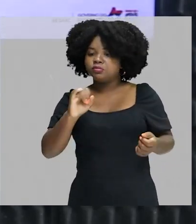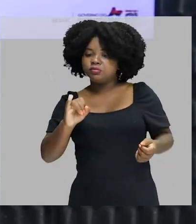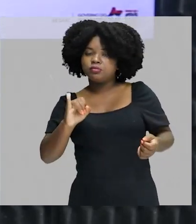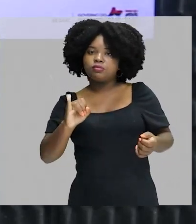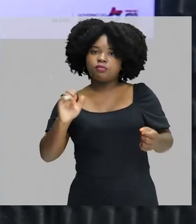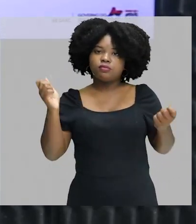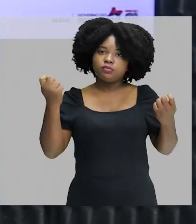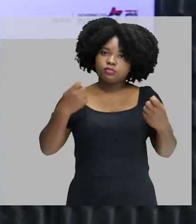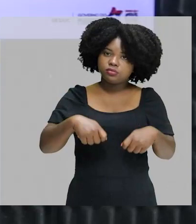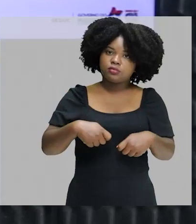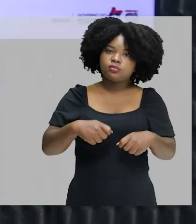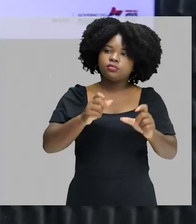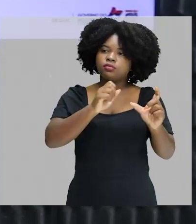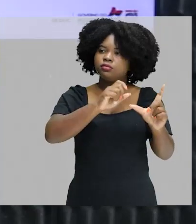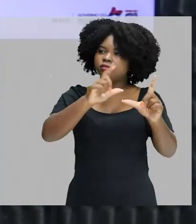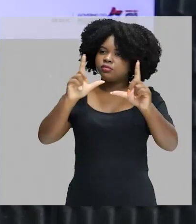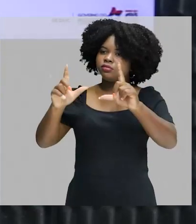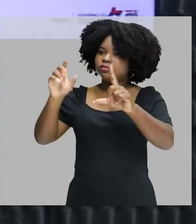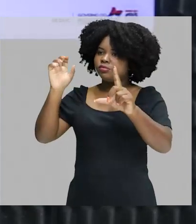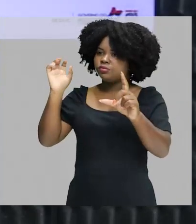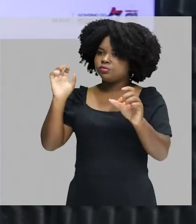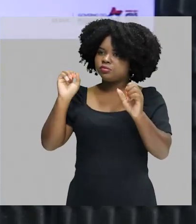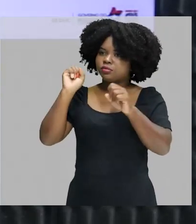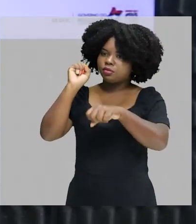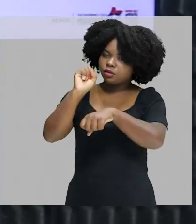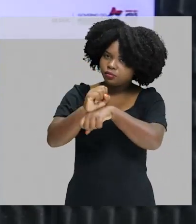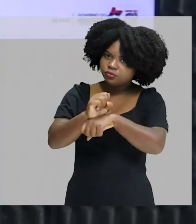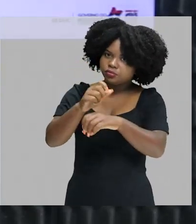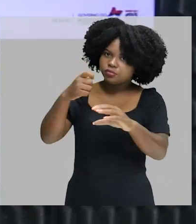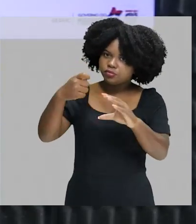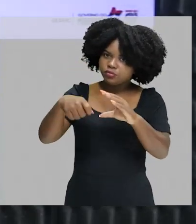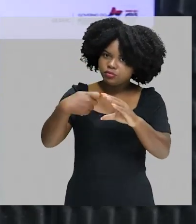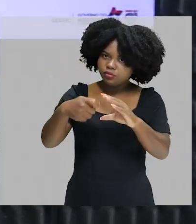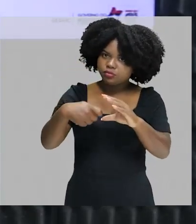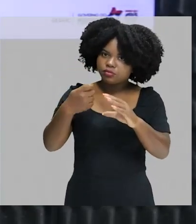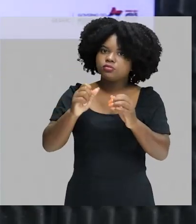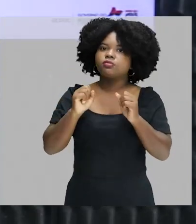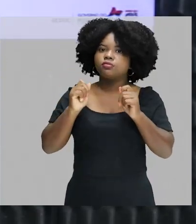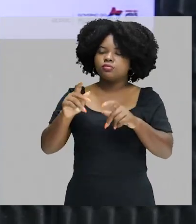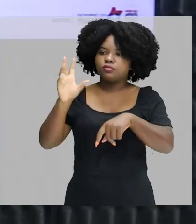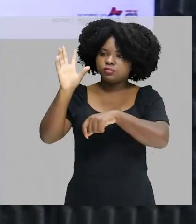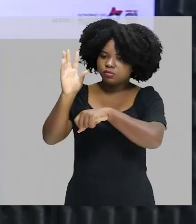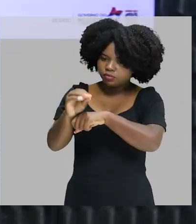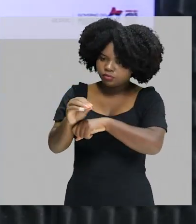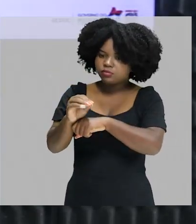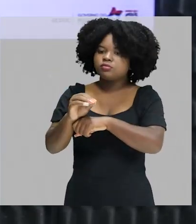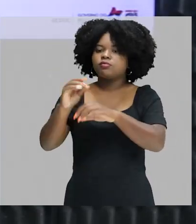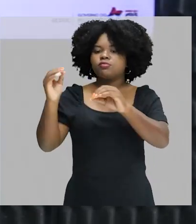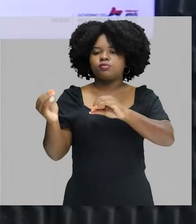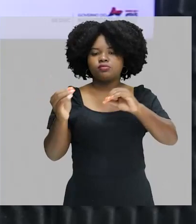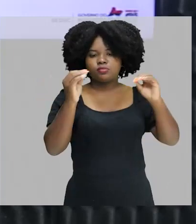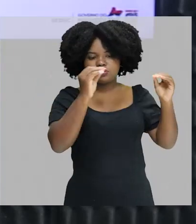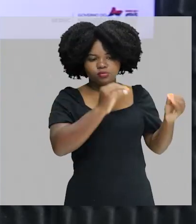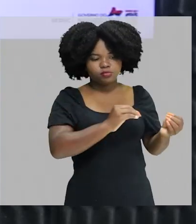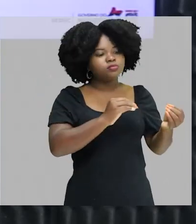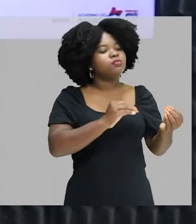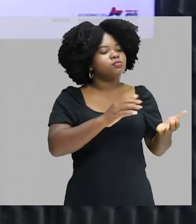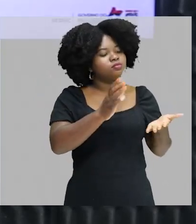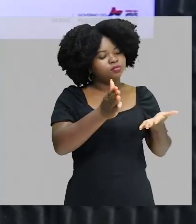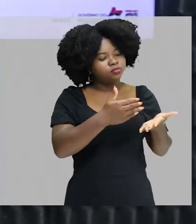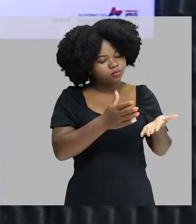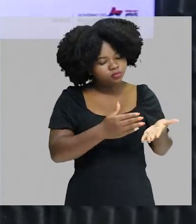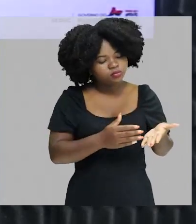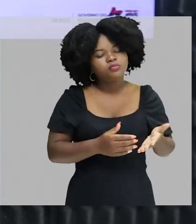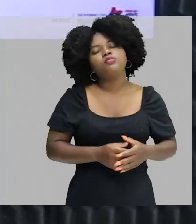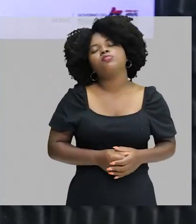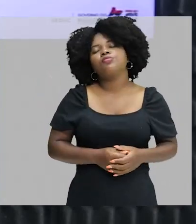aquele gráfico, aquela tabela, aquela figura, aquela questão que chamar a sua atenção, printa a tela, passa essas informações para o seu